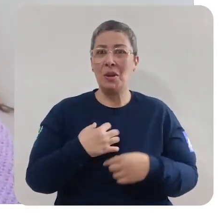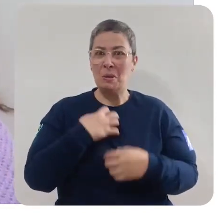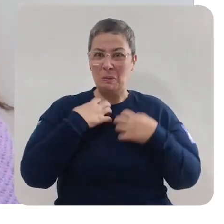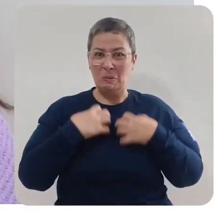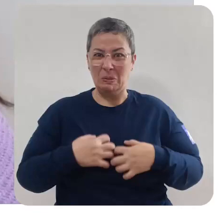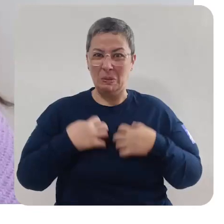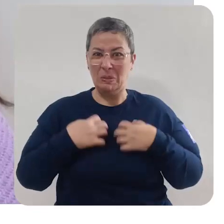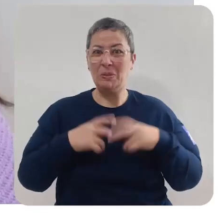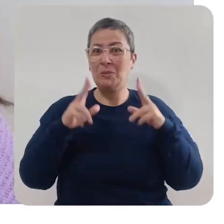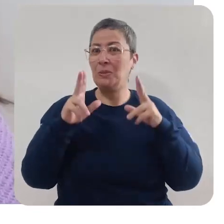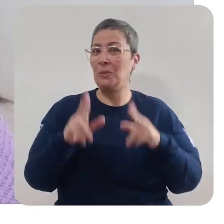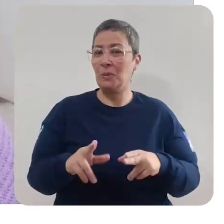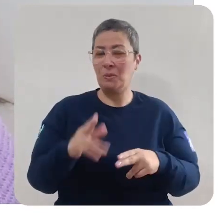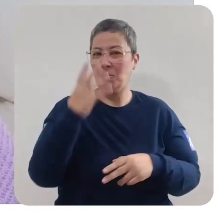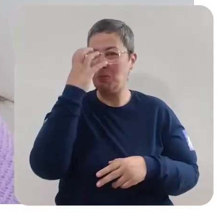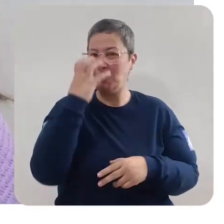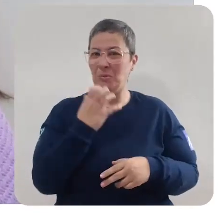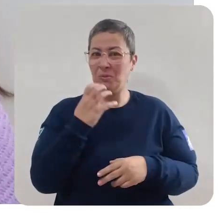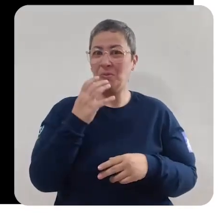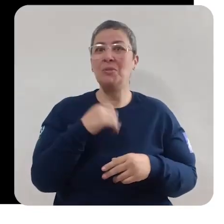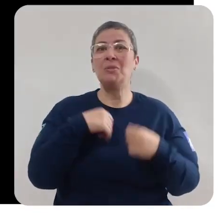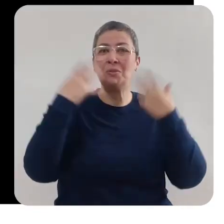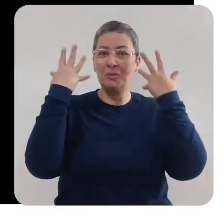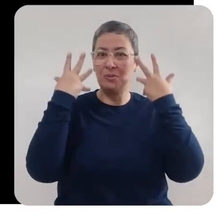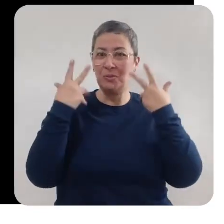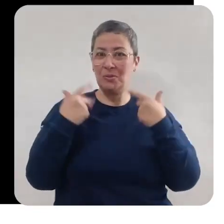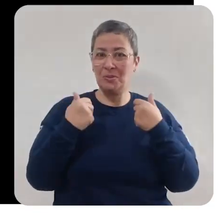bravo como um leão.